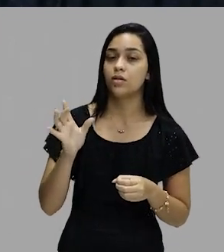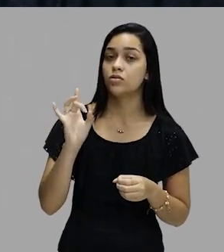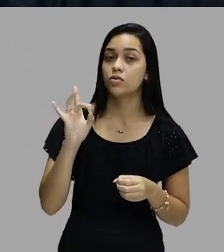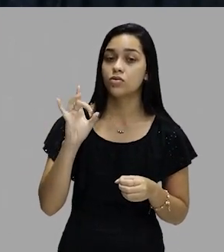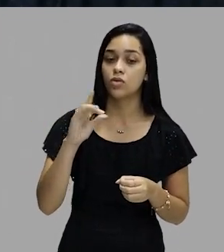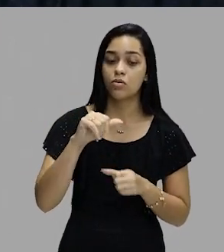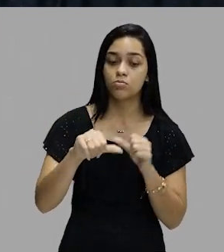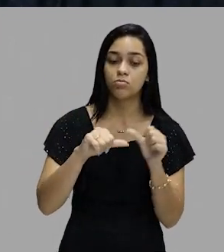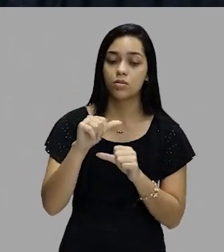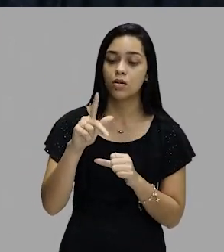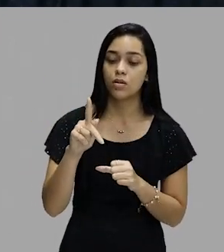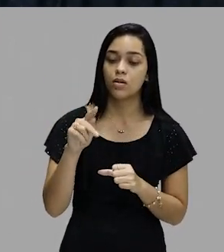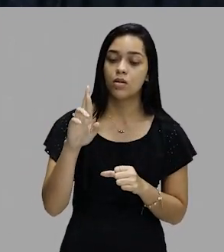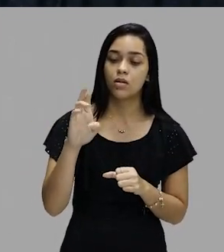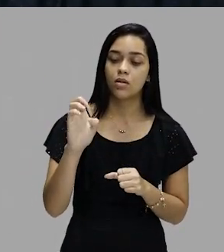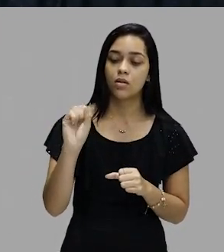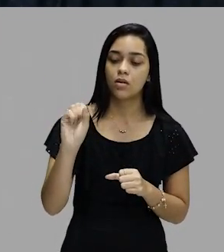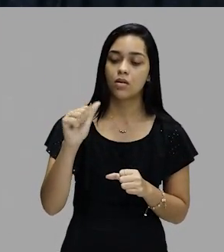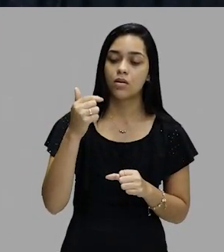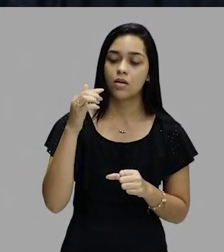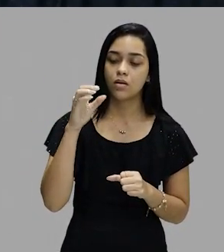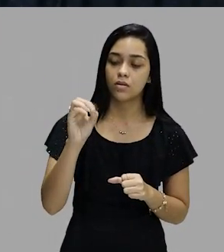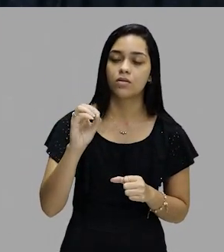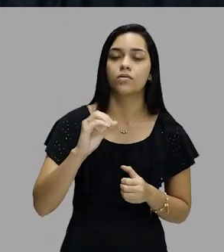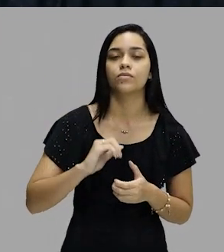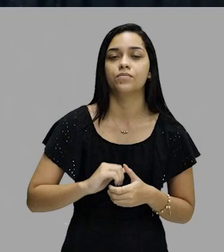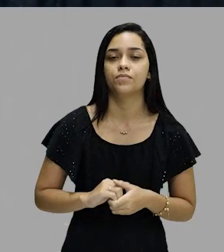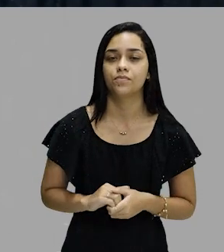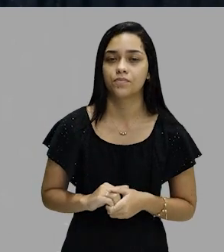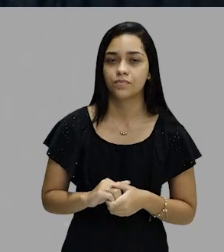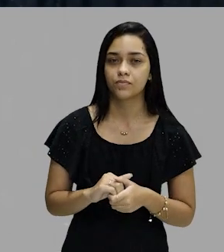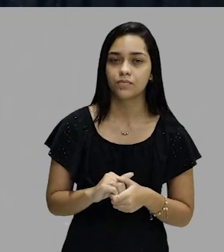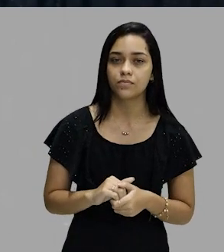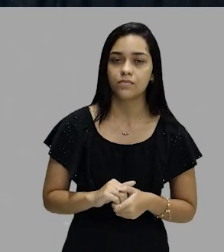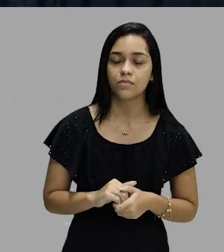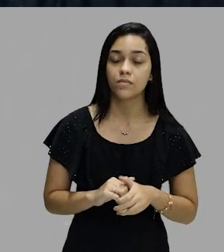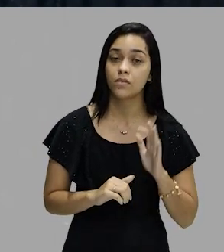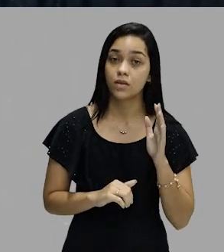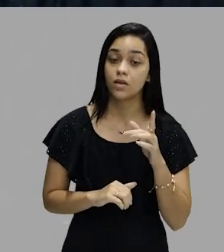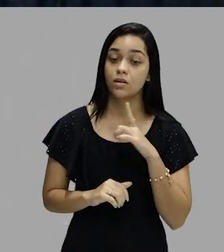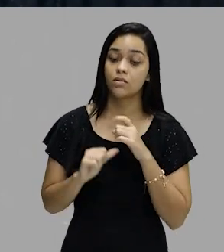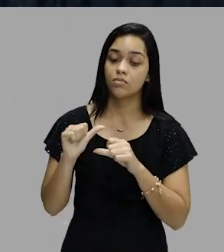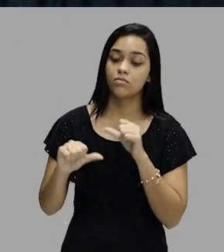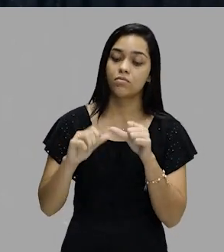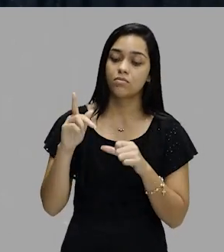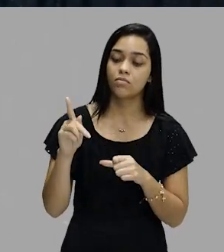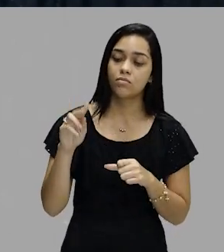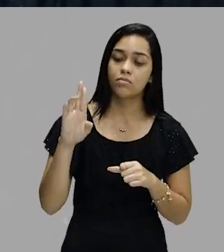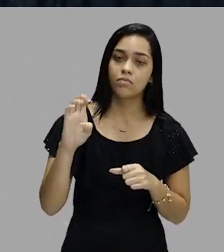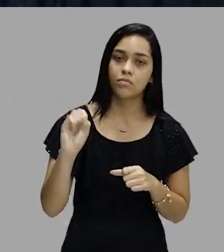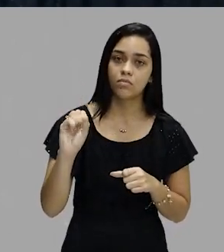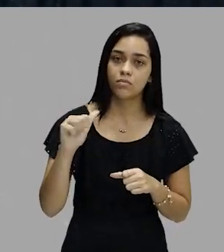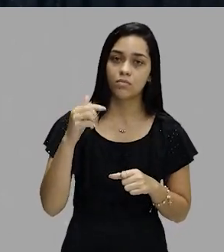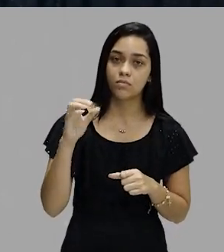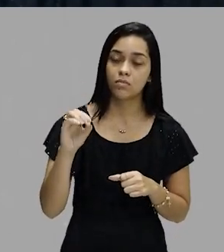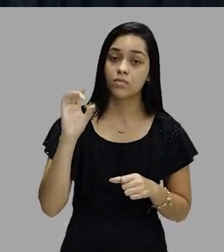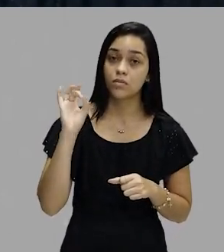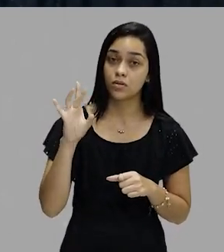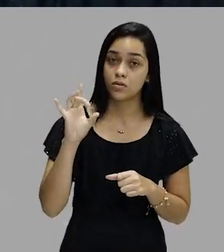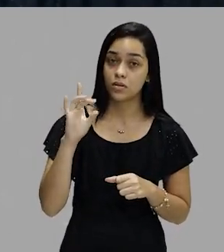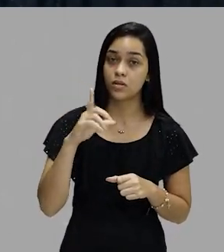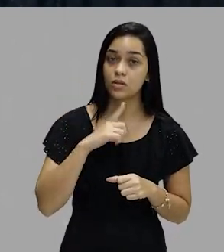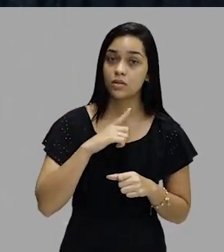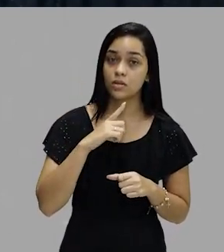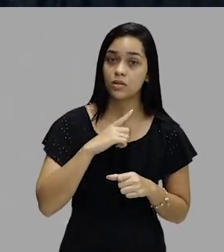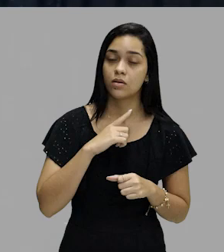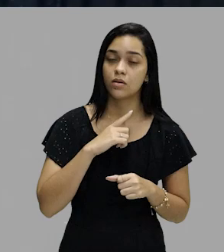apenas mexendo com a pressão. Tá, ok? Então, se mexeu com a pressão e mudou de estado, mexeu apenas com a pressão e mudou